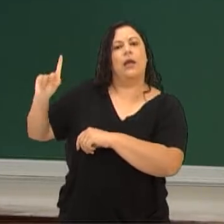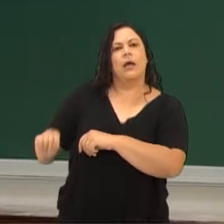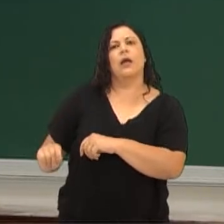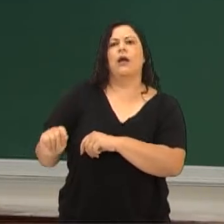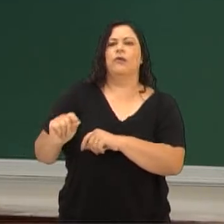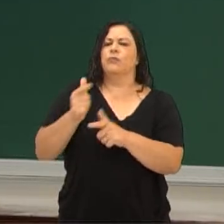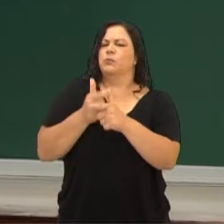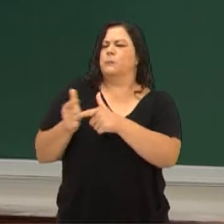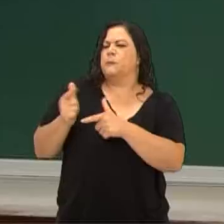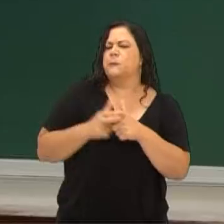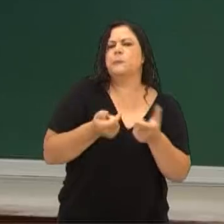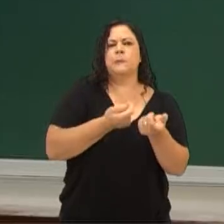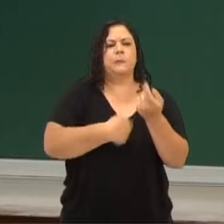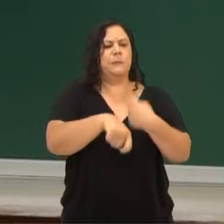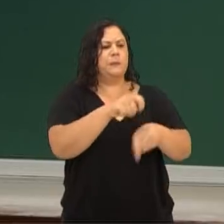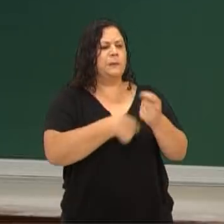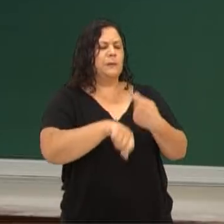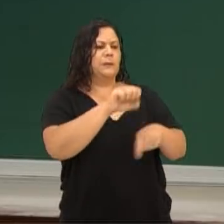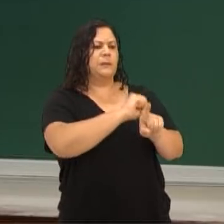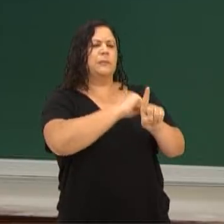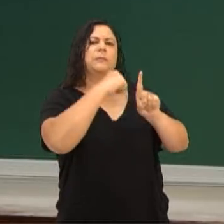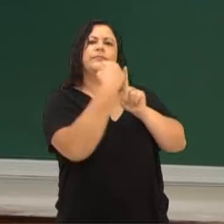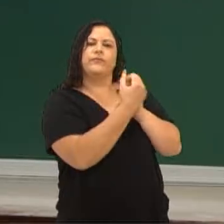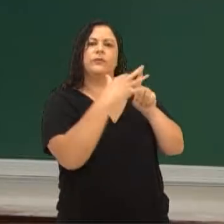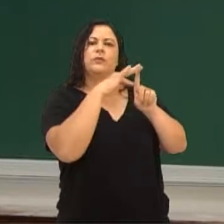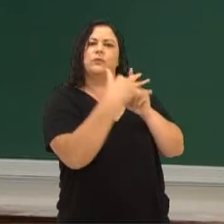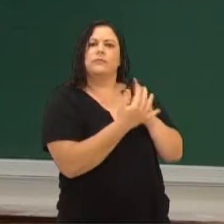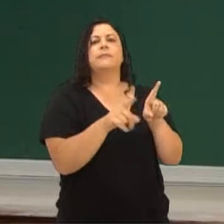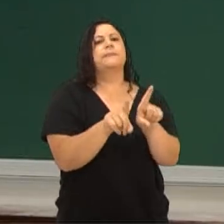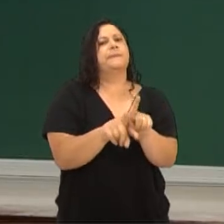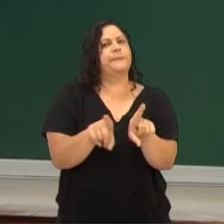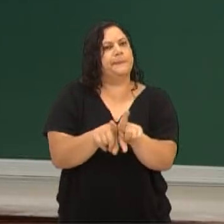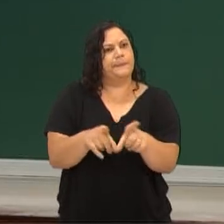econômicos, mas para problemas sociais também.